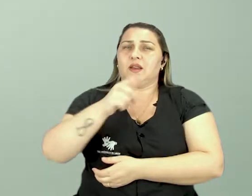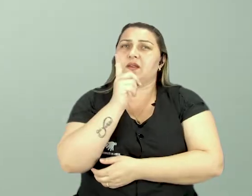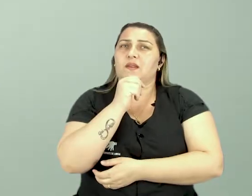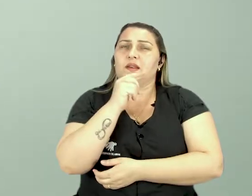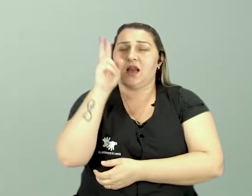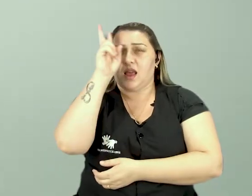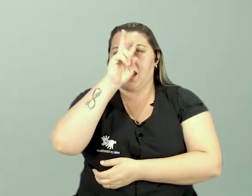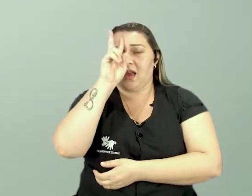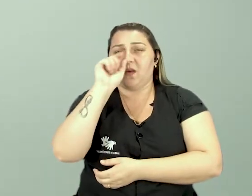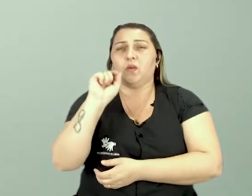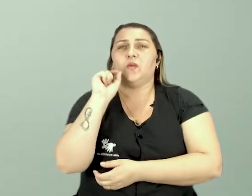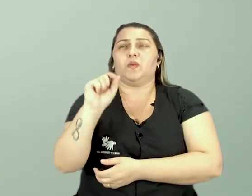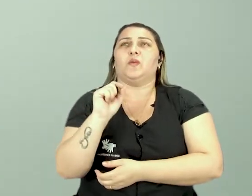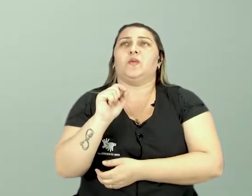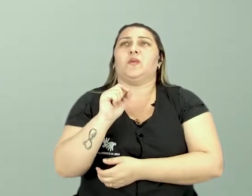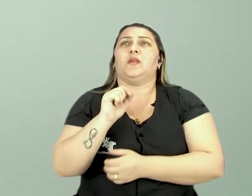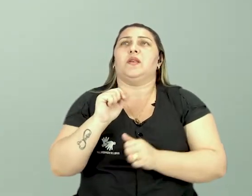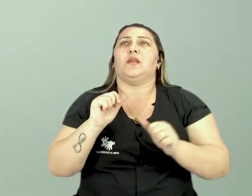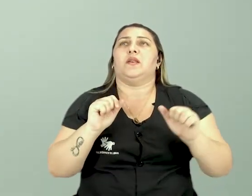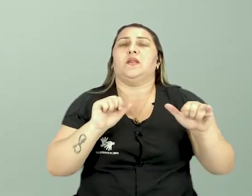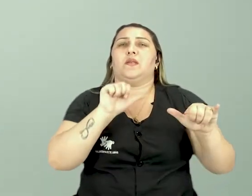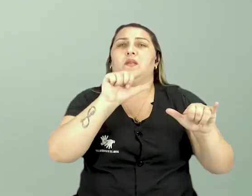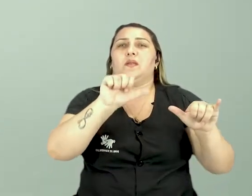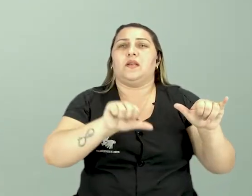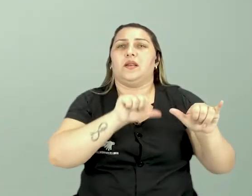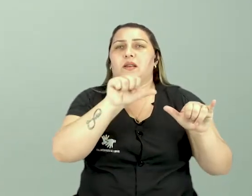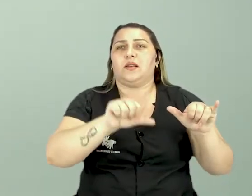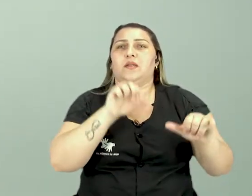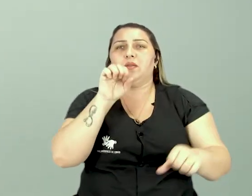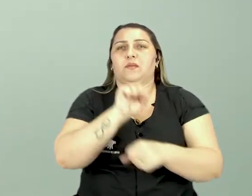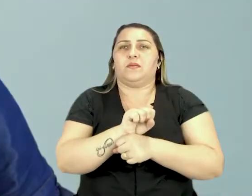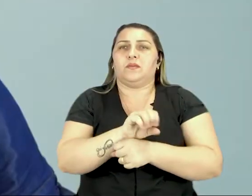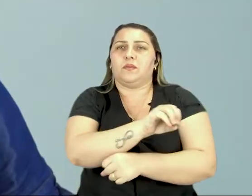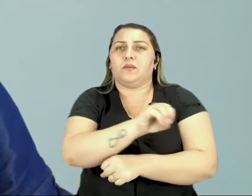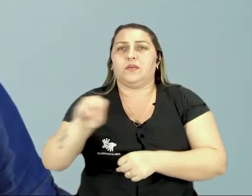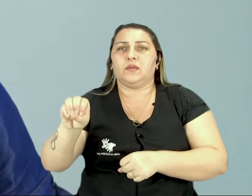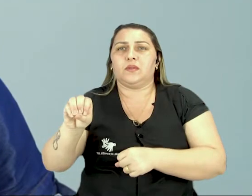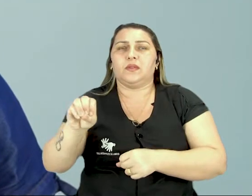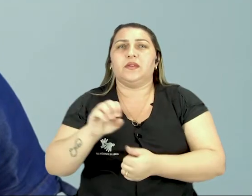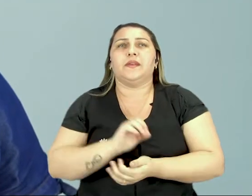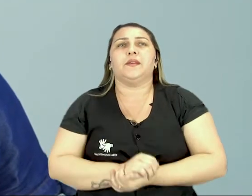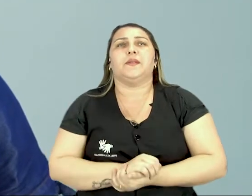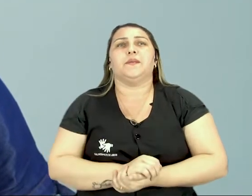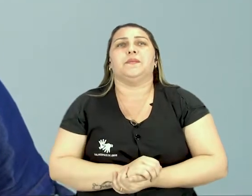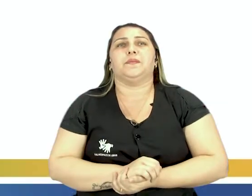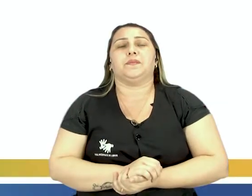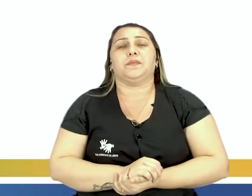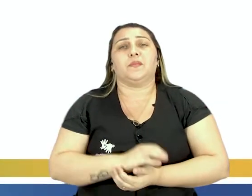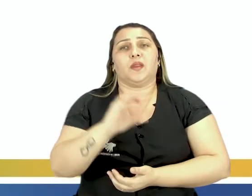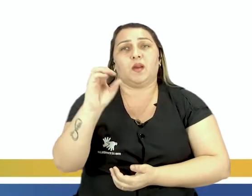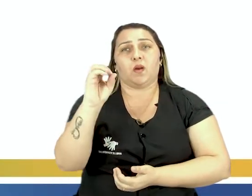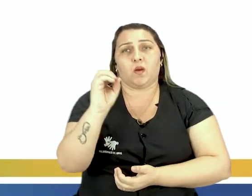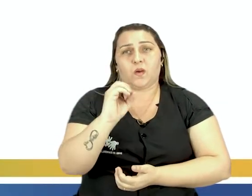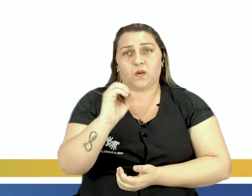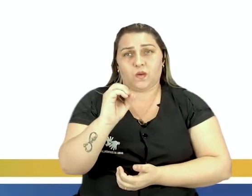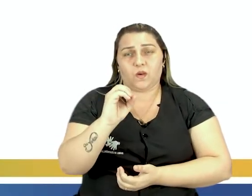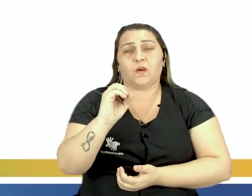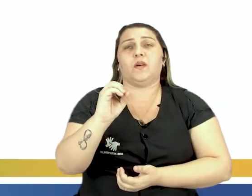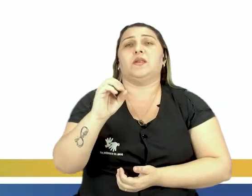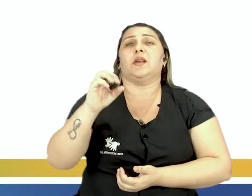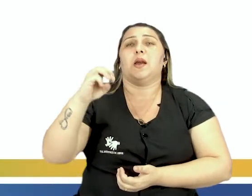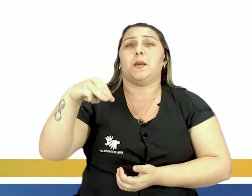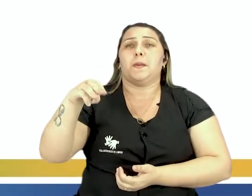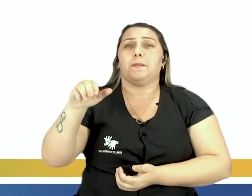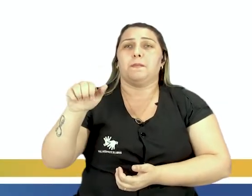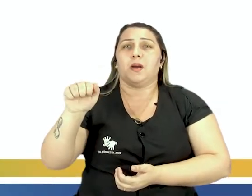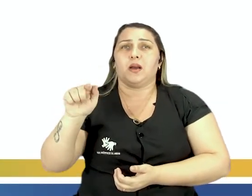gente relembra do quê? De uma reação de neutralização. Então, nós temos aqui óxido de magnésio reagindo